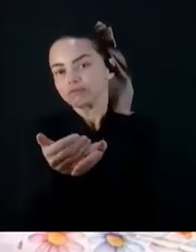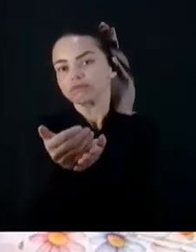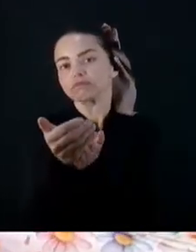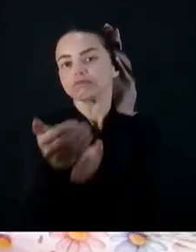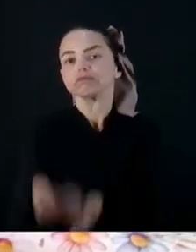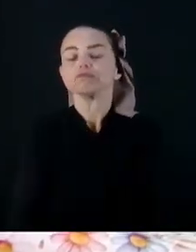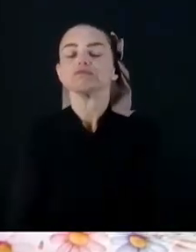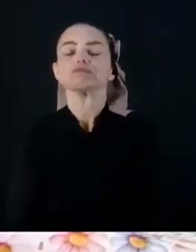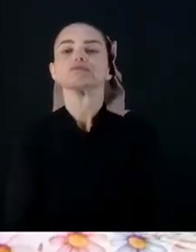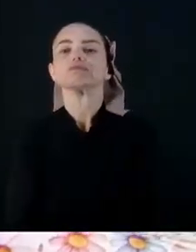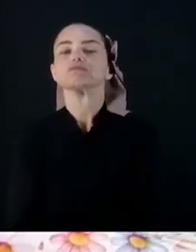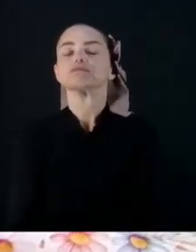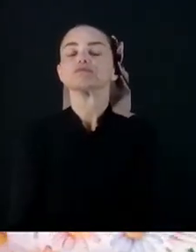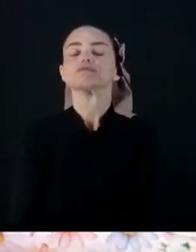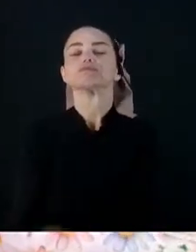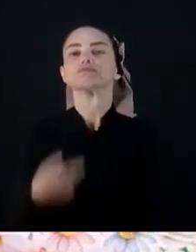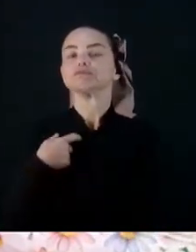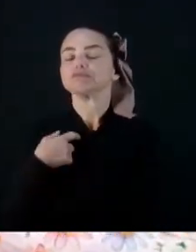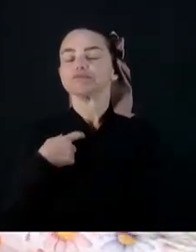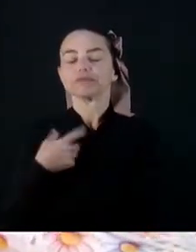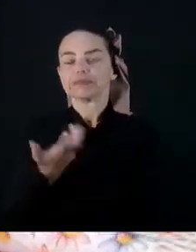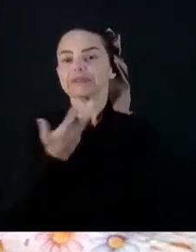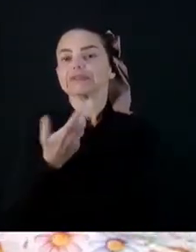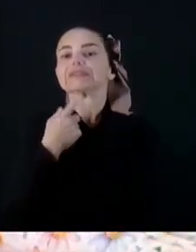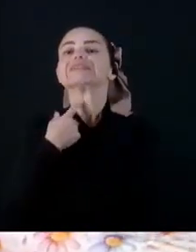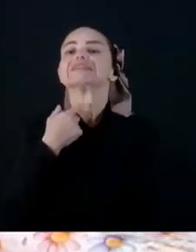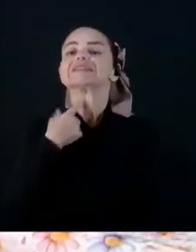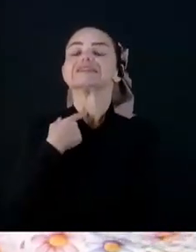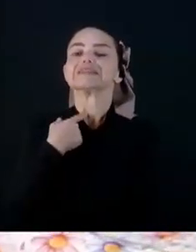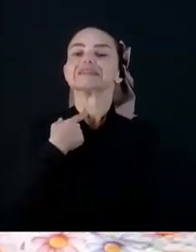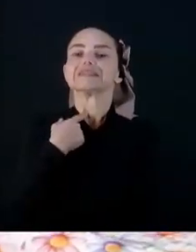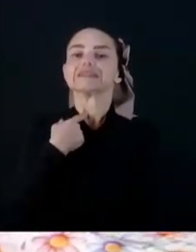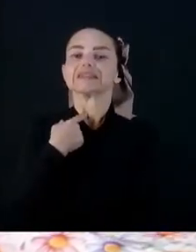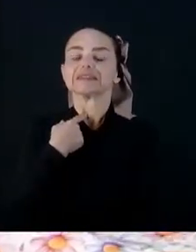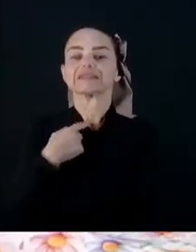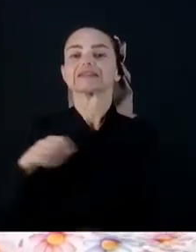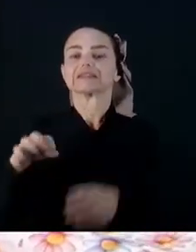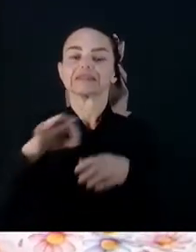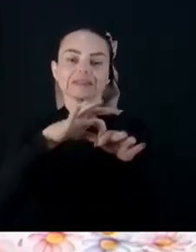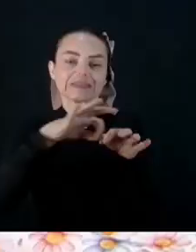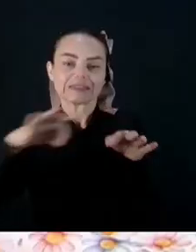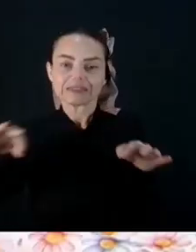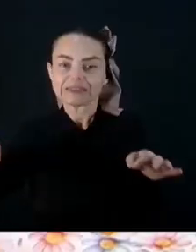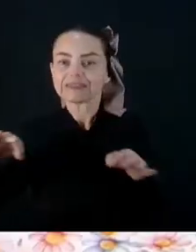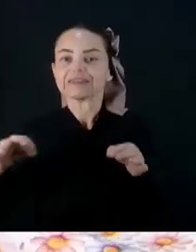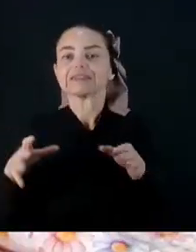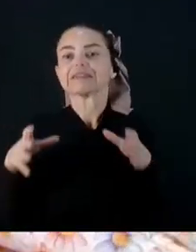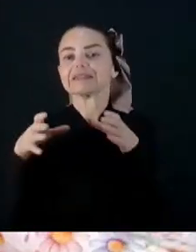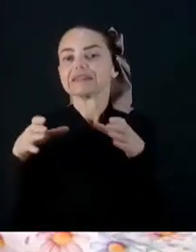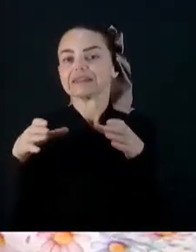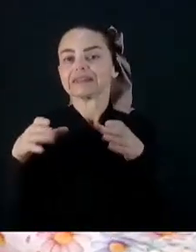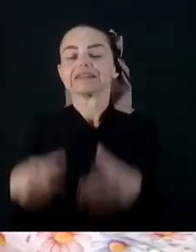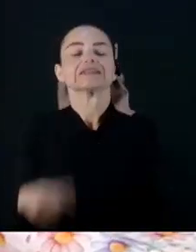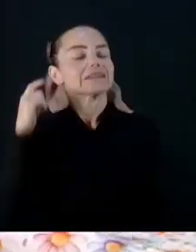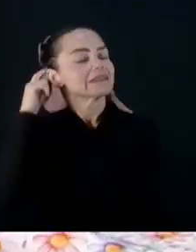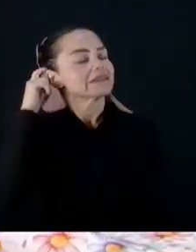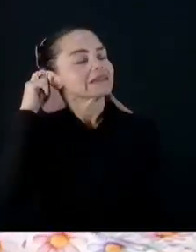Elas vêm louca para aprender necessaire, né? Necessaire tem zíper. E então eu tenho uma